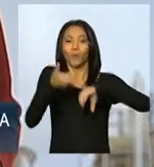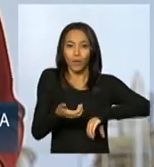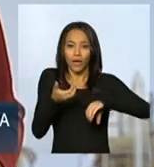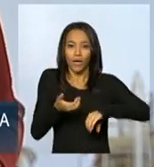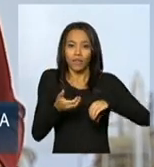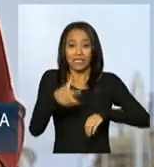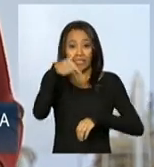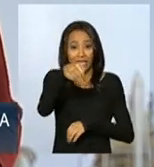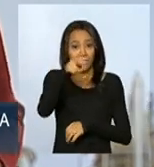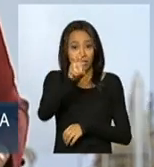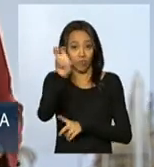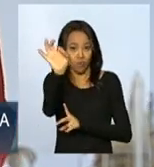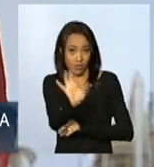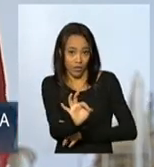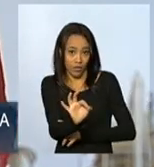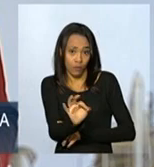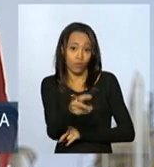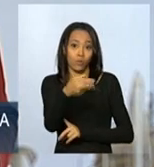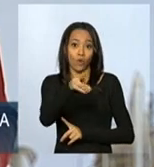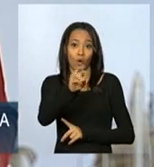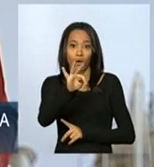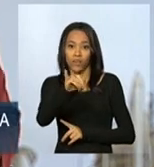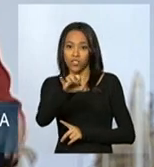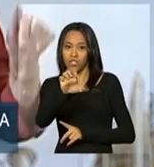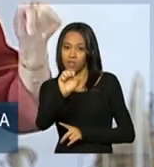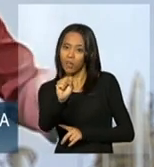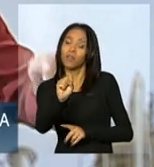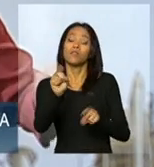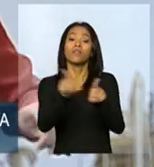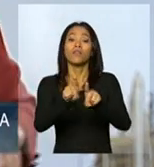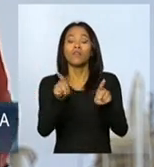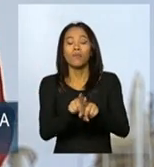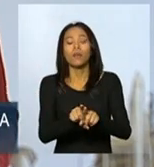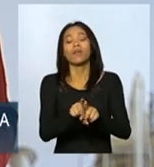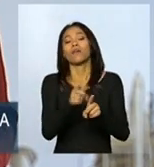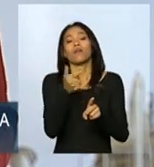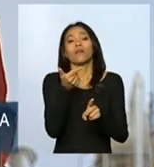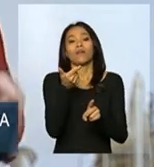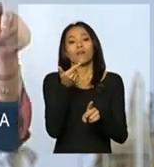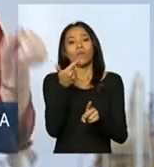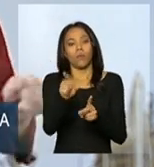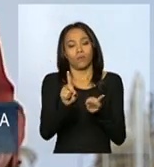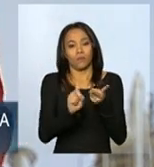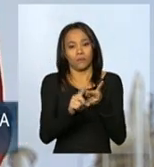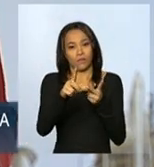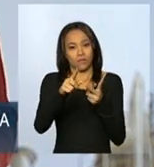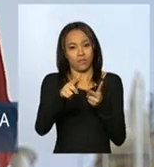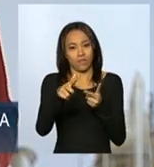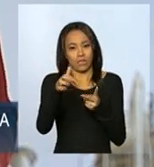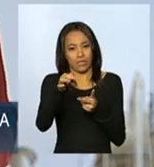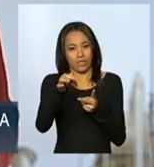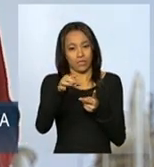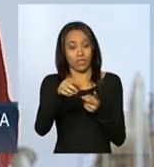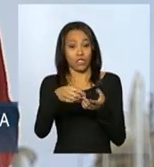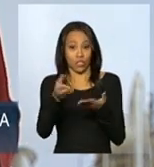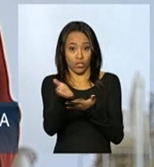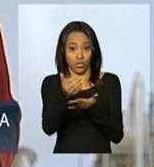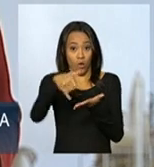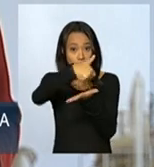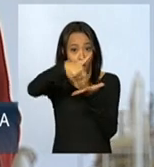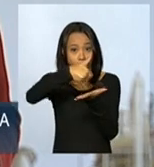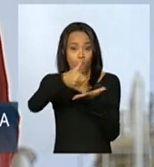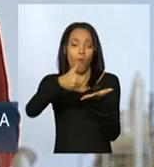75% dos royalties e 50% do que dá de óleo do